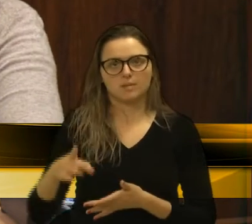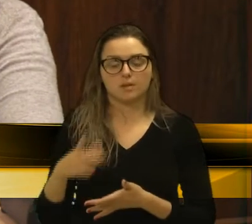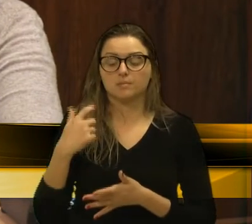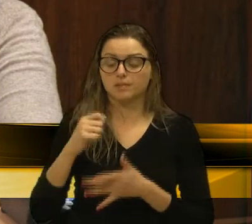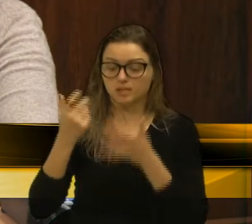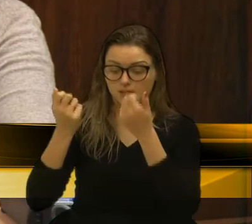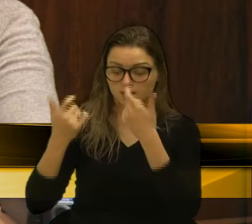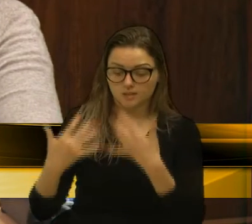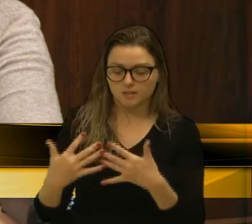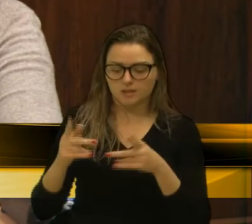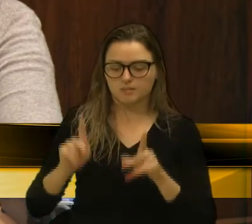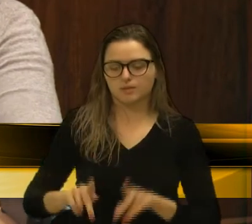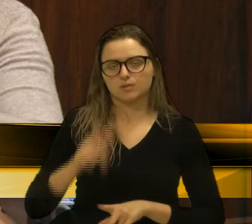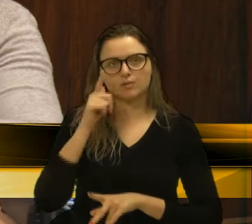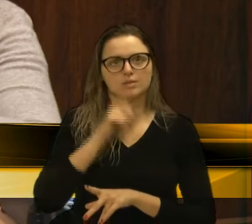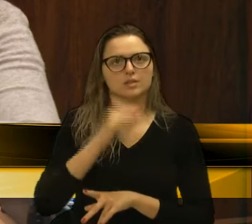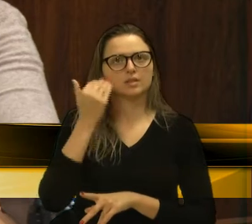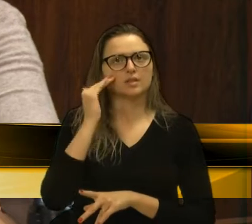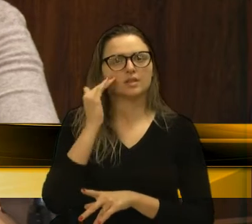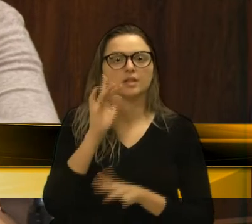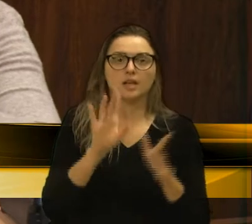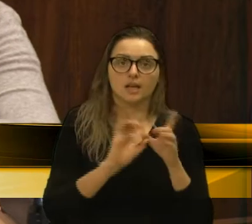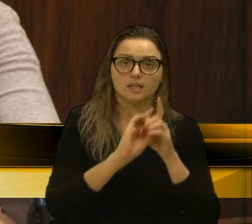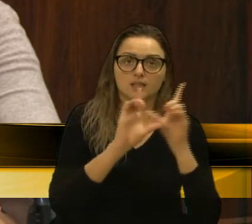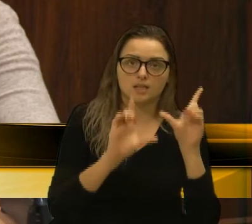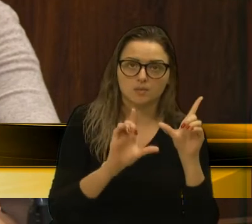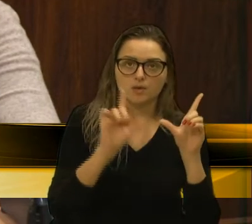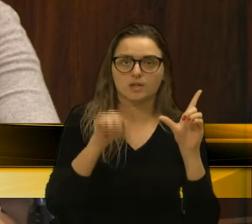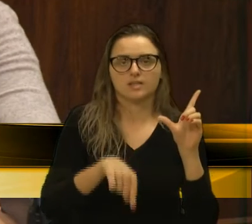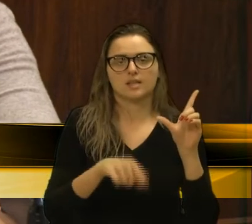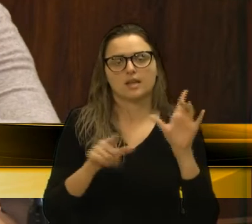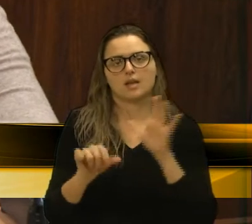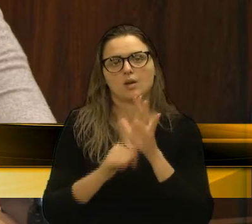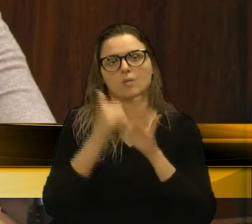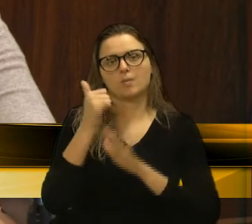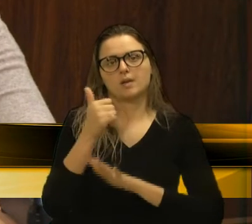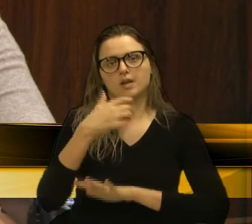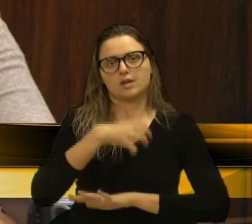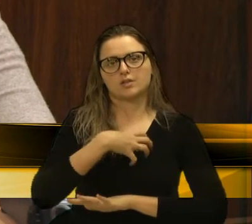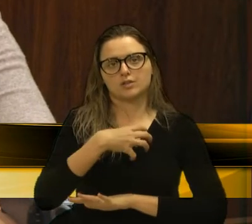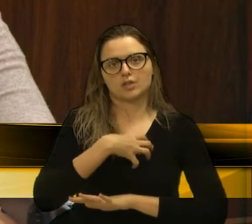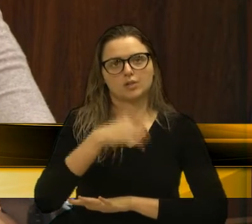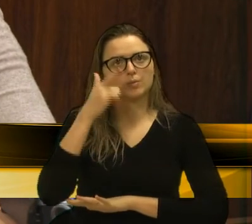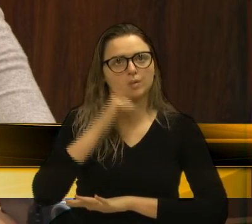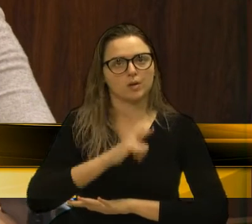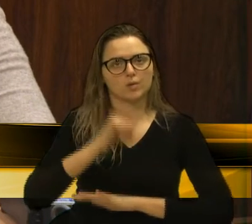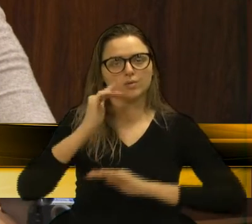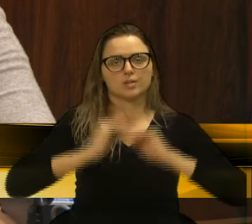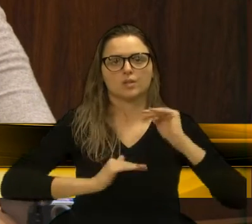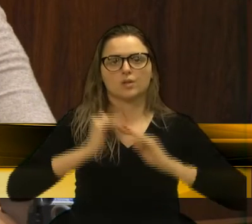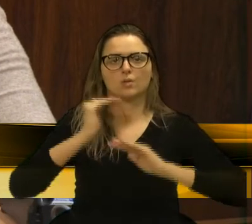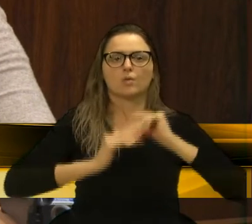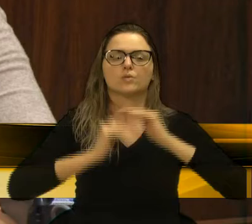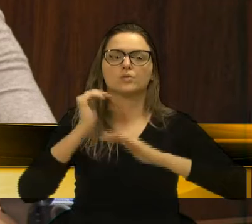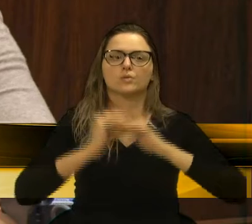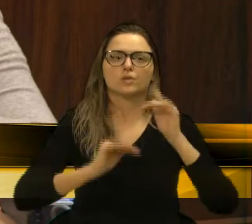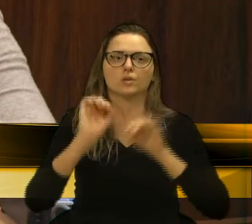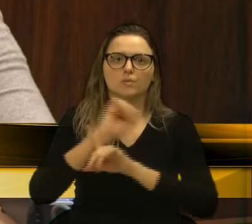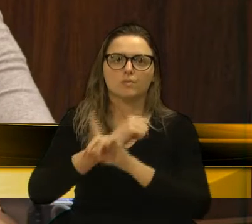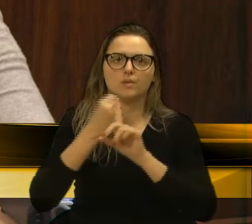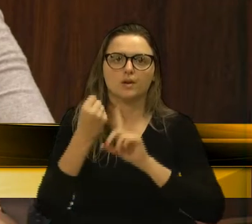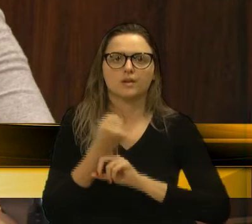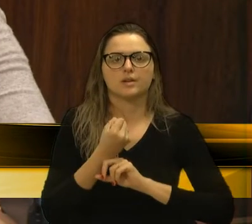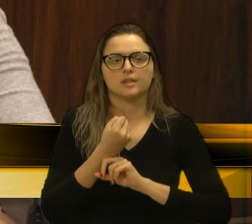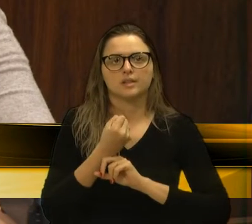isso. Então, quero dizer que a democracia é a melhor saída para a construção, né, de uma